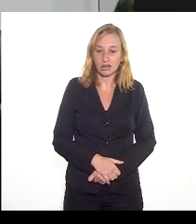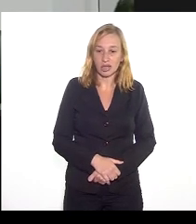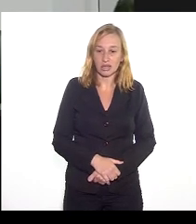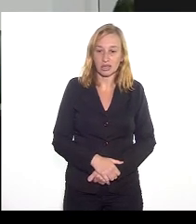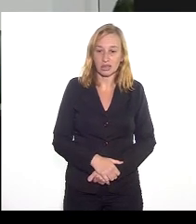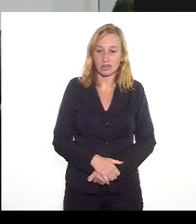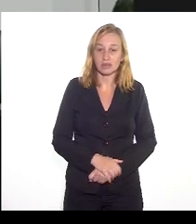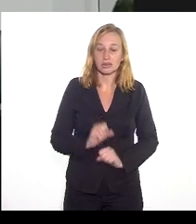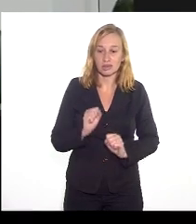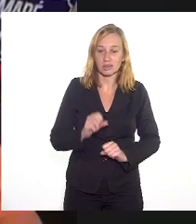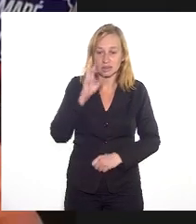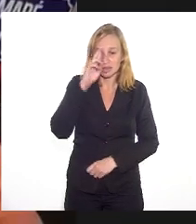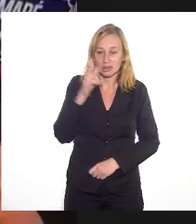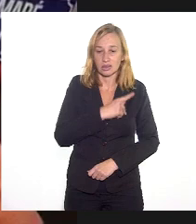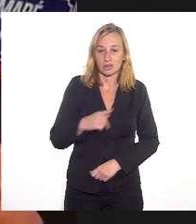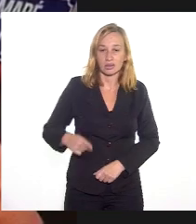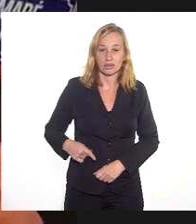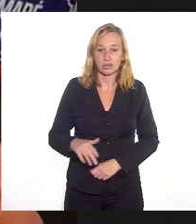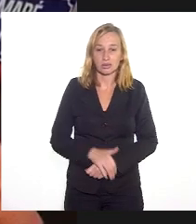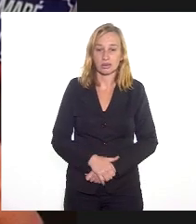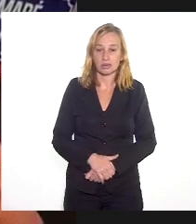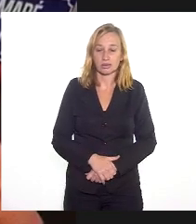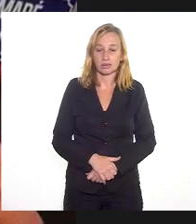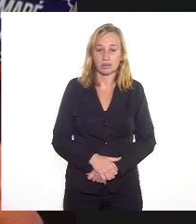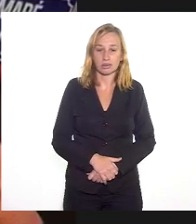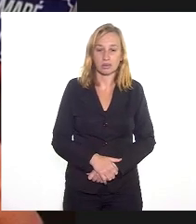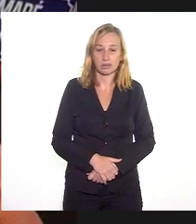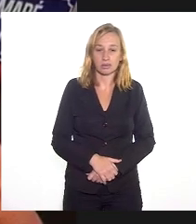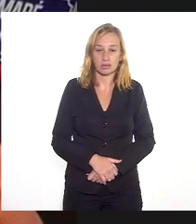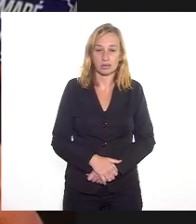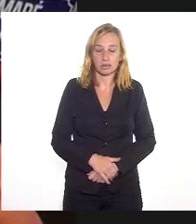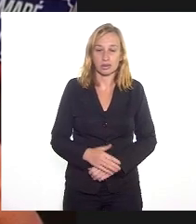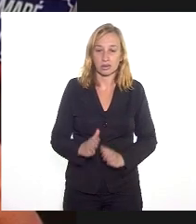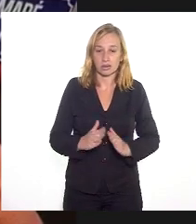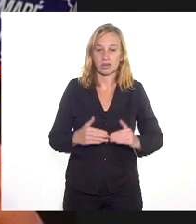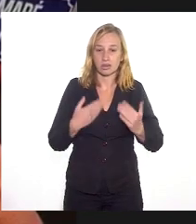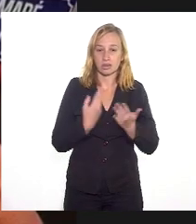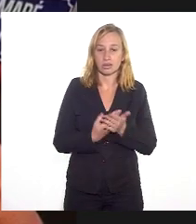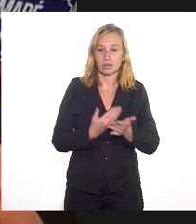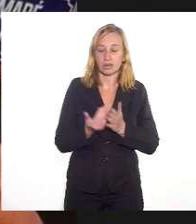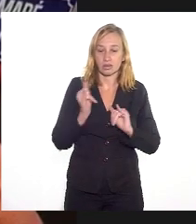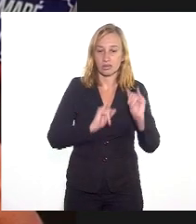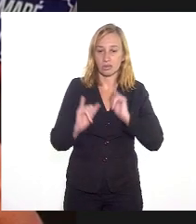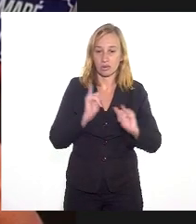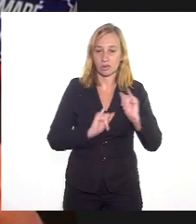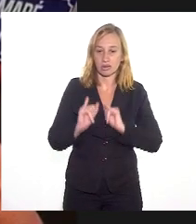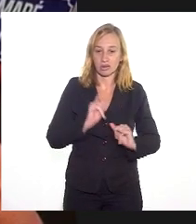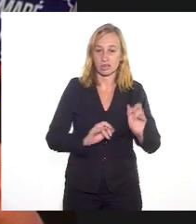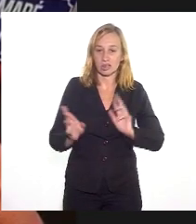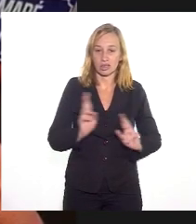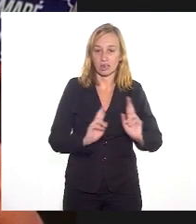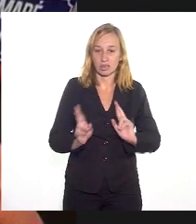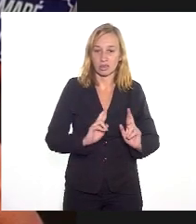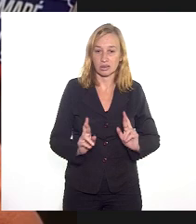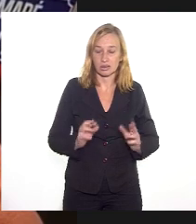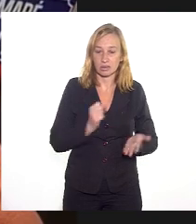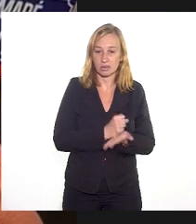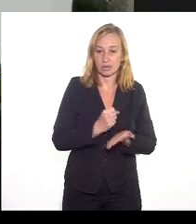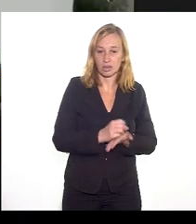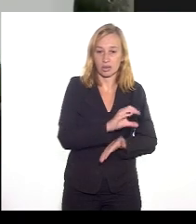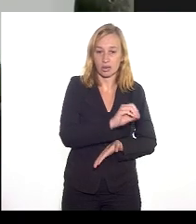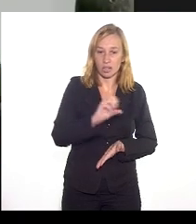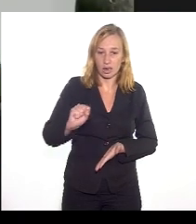Pode ser, senhor presidente. A gente faz, então, um requerimento de informação com relação a esses contratos das OS, não é isso?